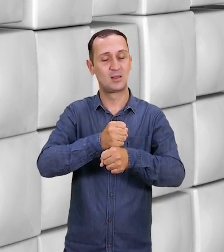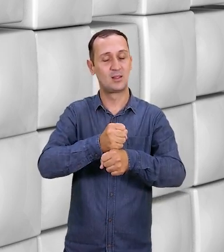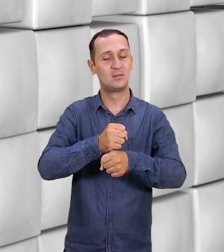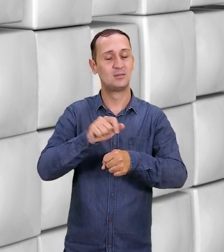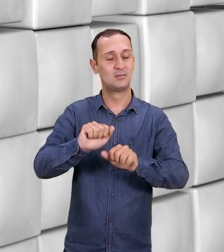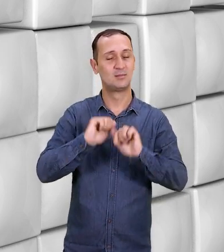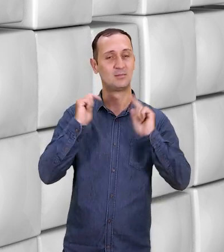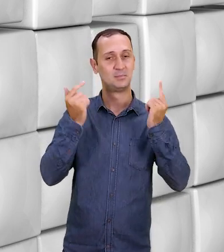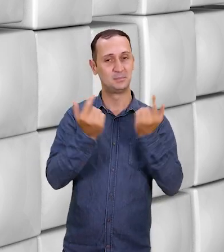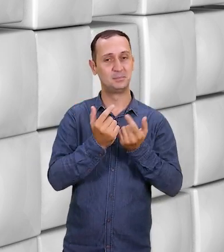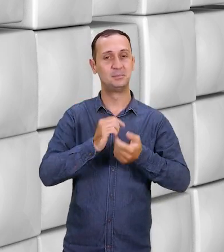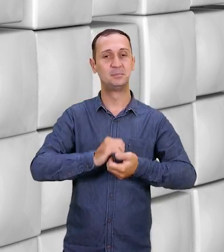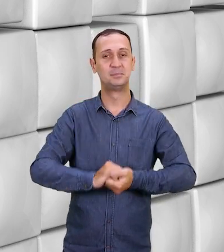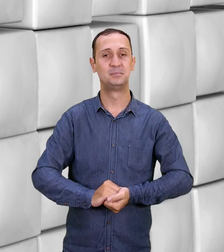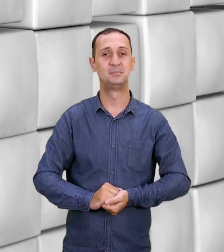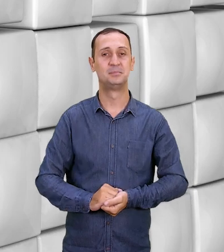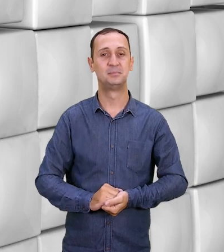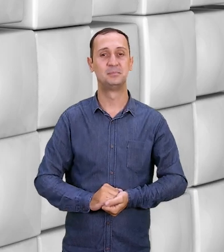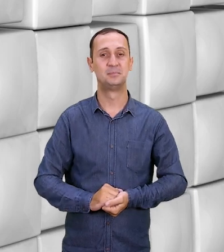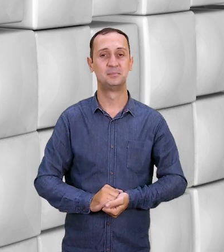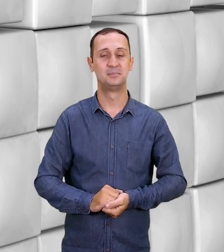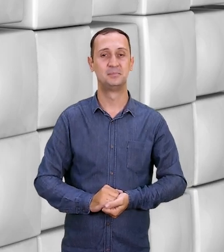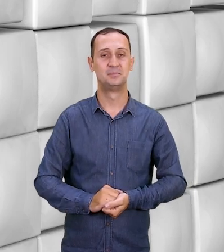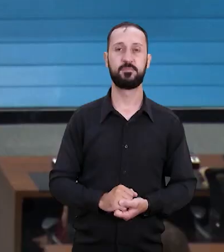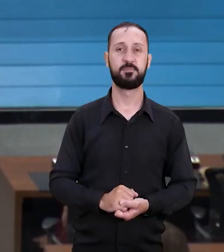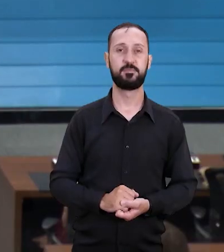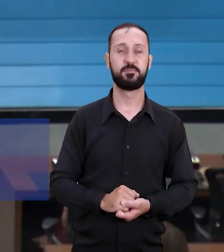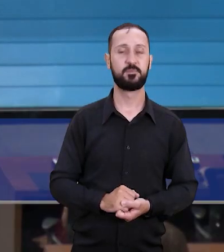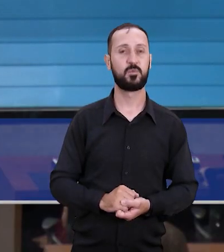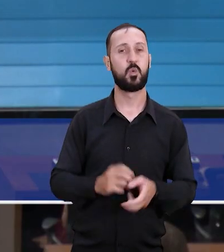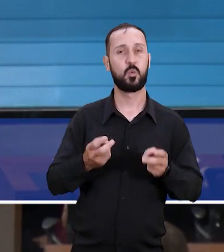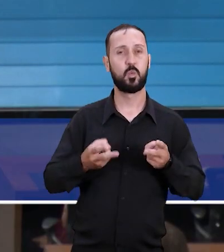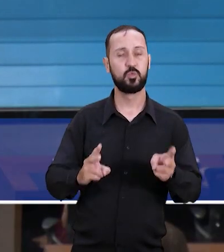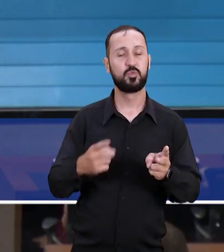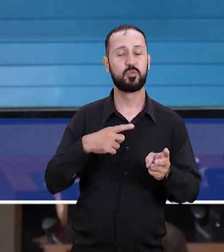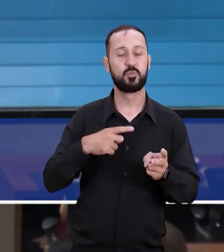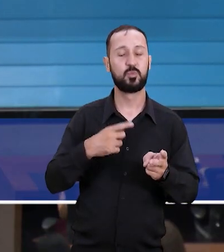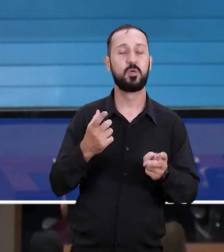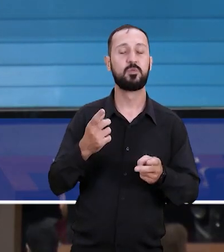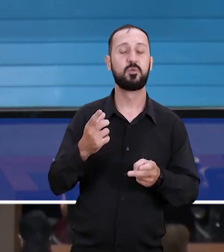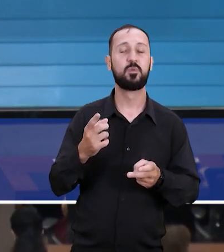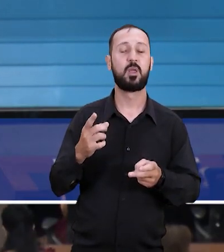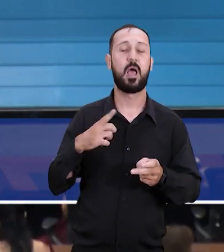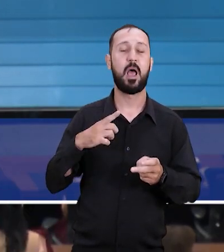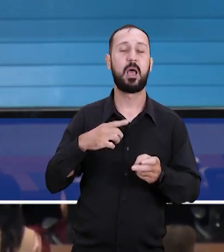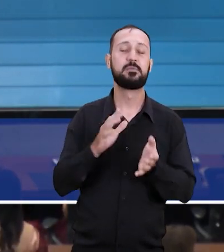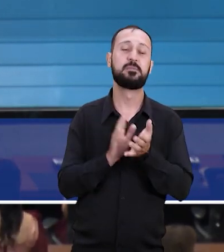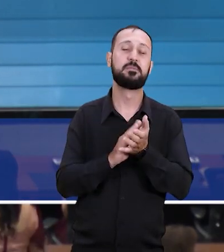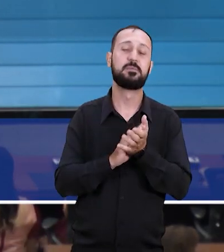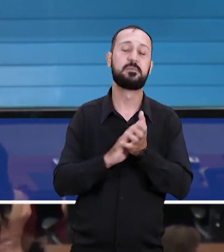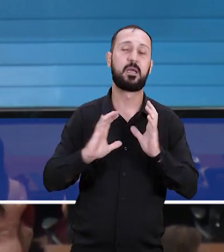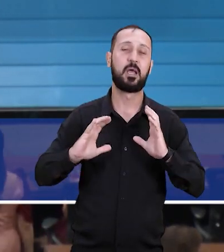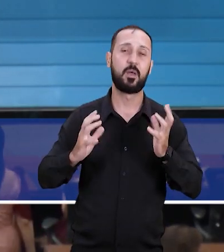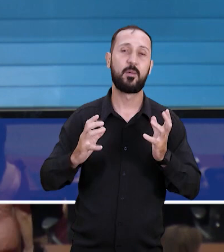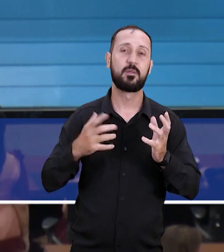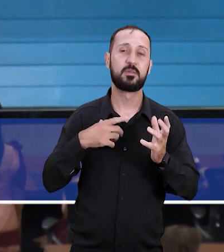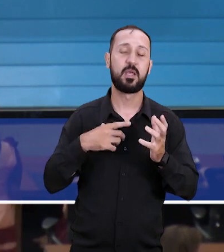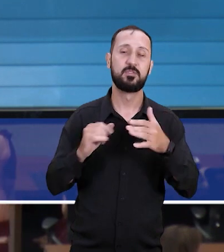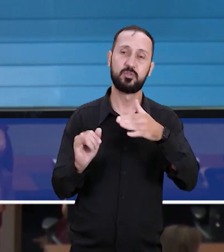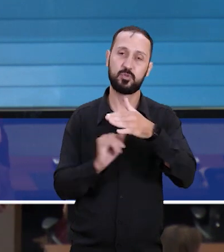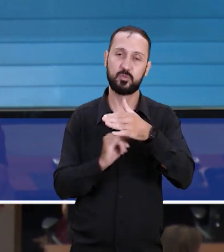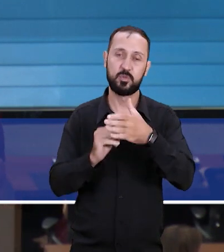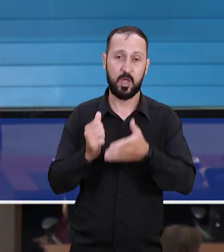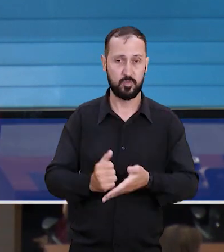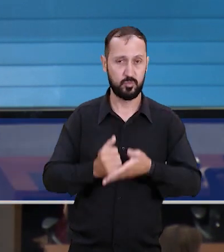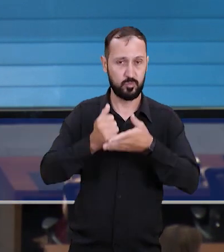aos 40 anos da Assembleia Legislativa. Dando continuidade às comemorações que homenageiam as instituições que ajudaram